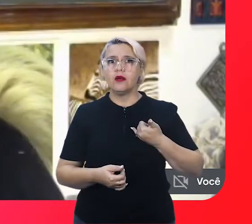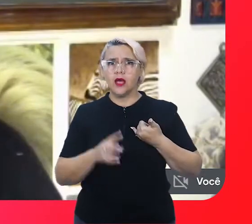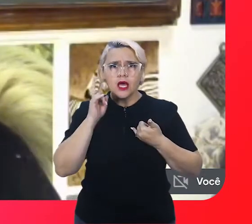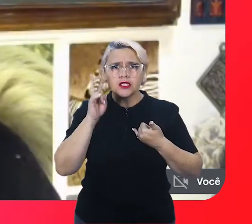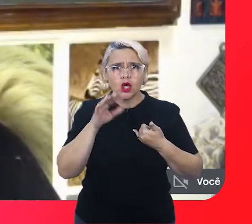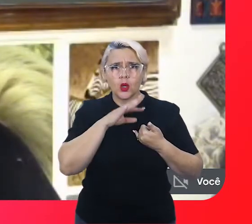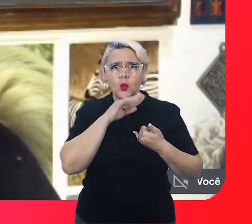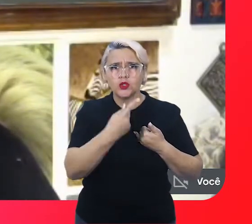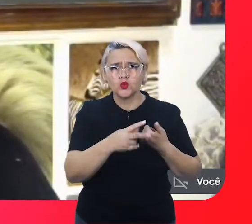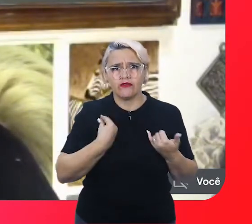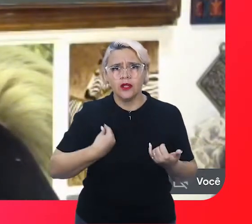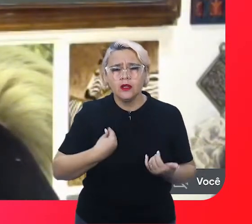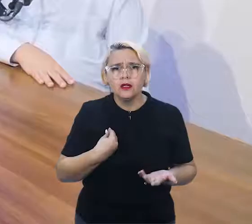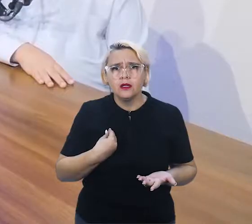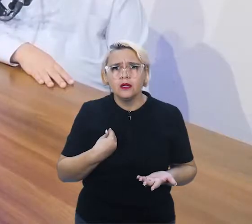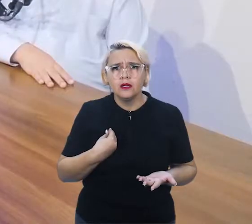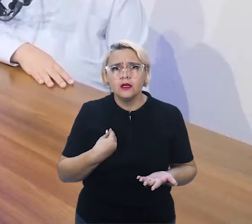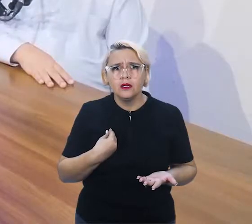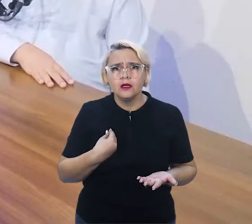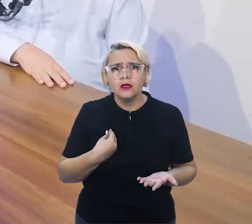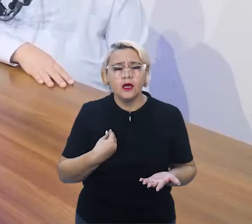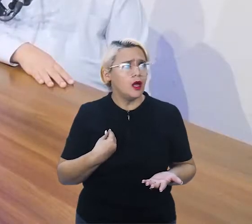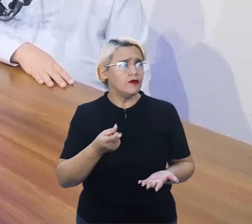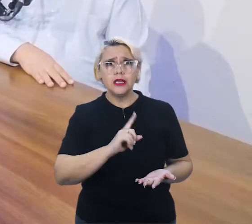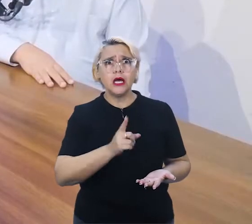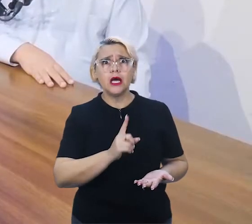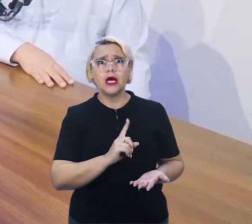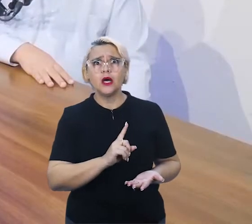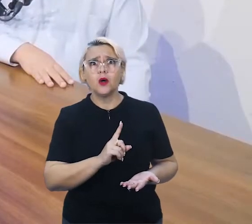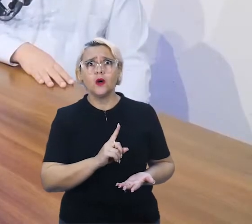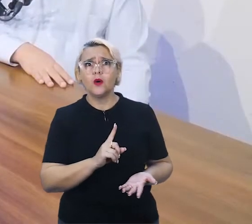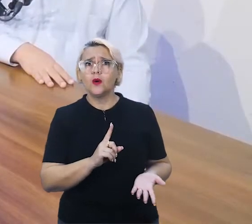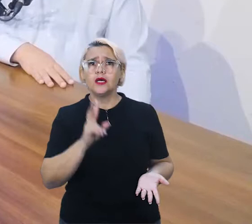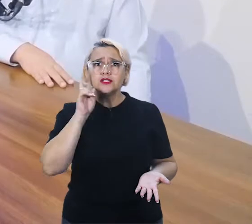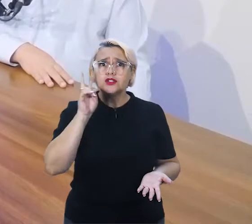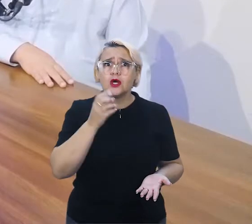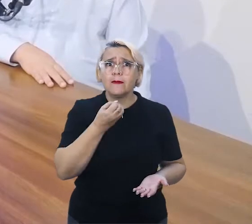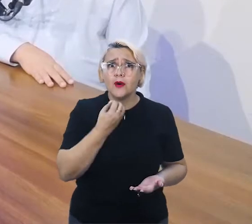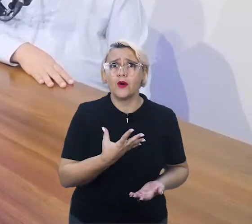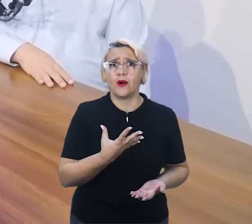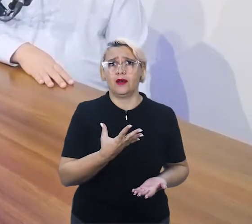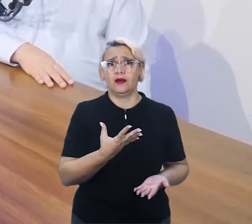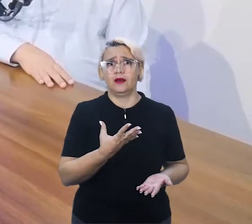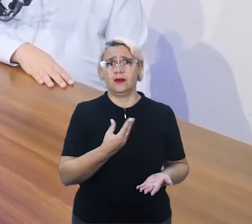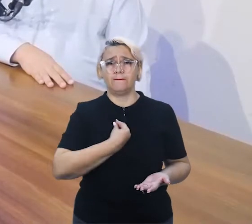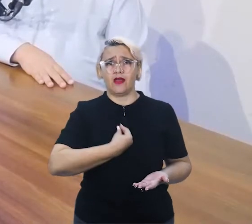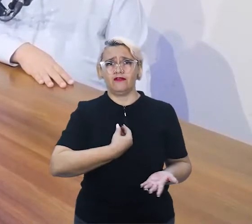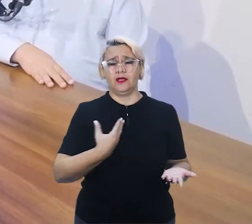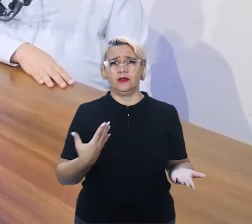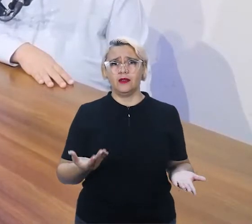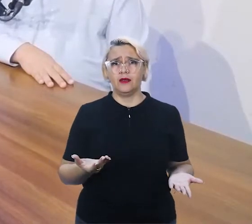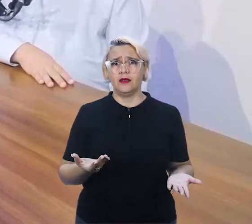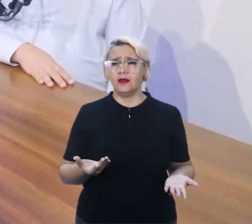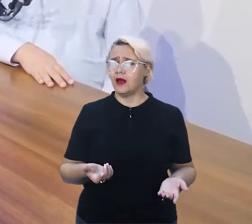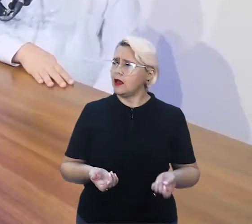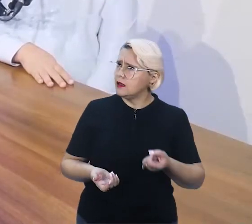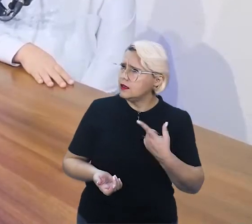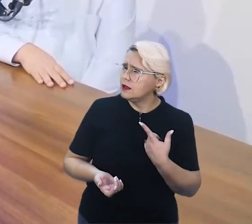história ruim da sua infância? Eu falei: Não, essa é a história boa. Essa é a Ele história falou: